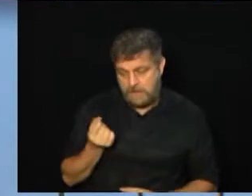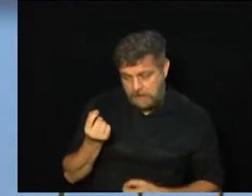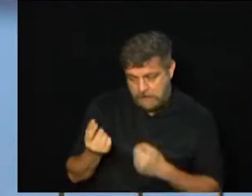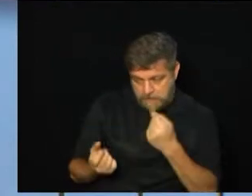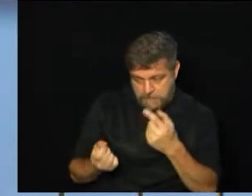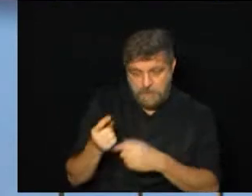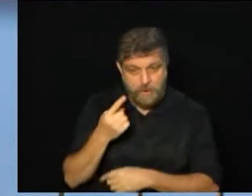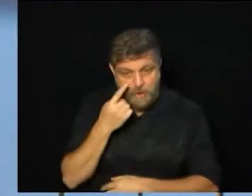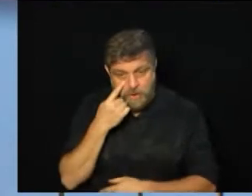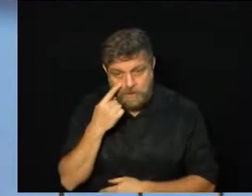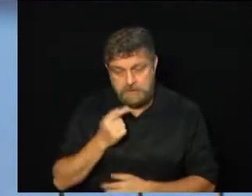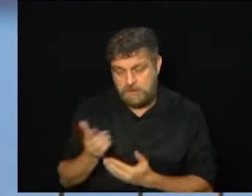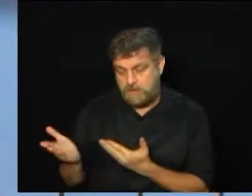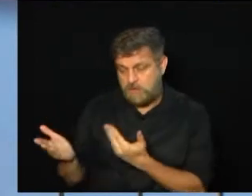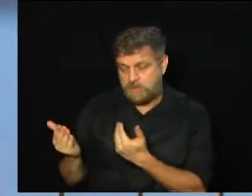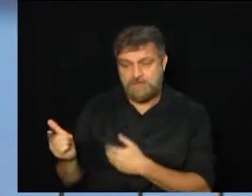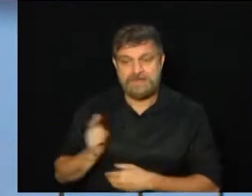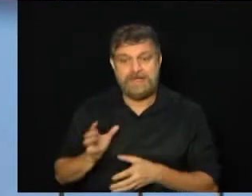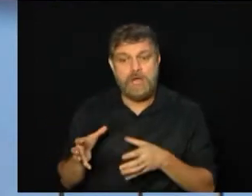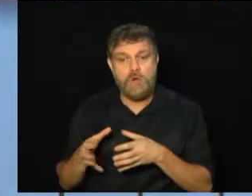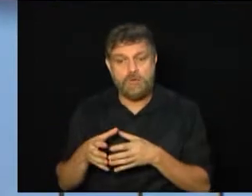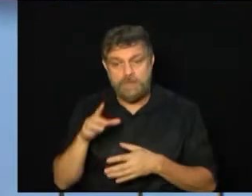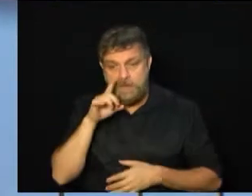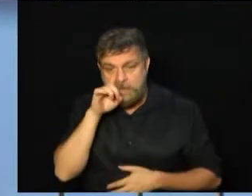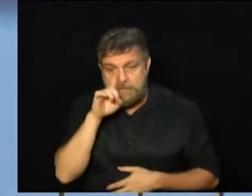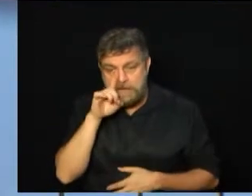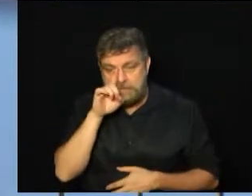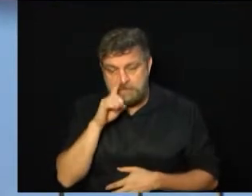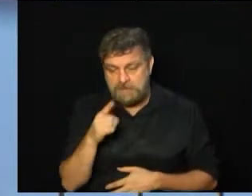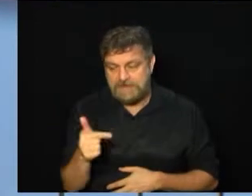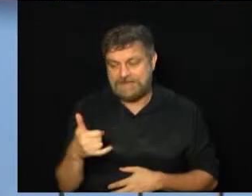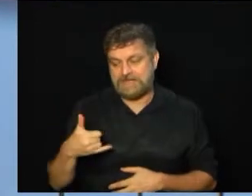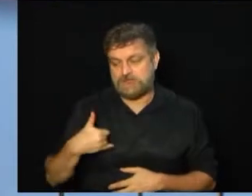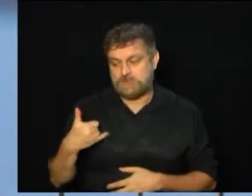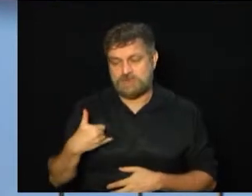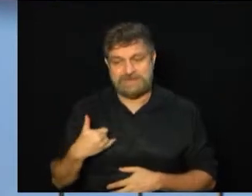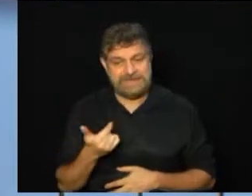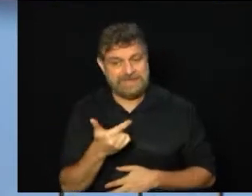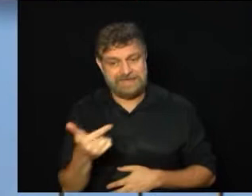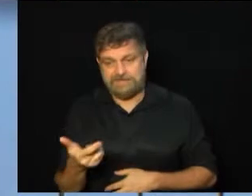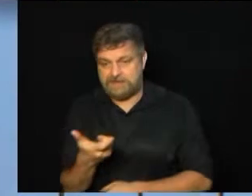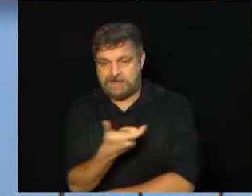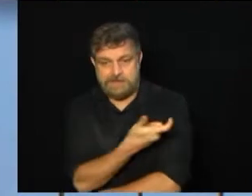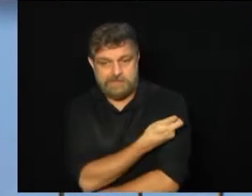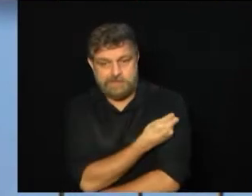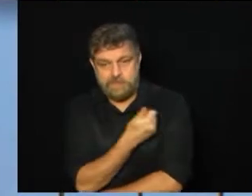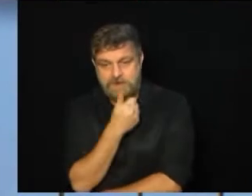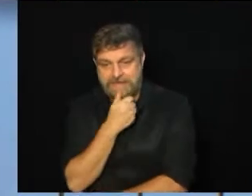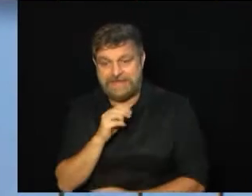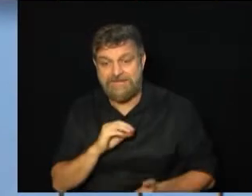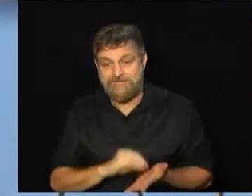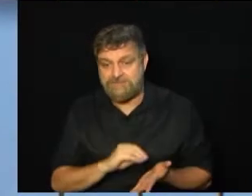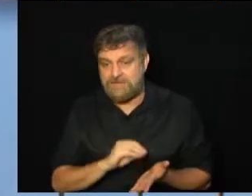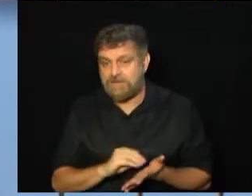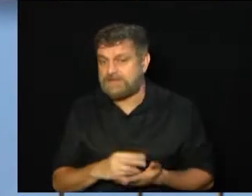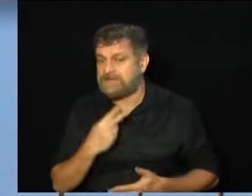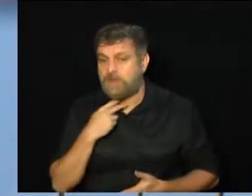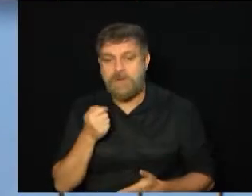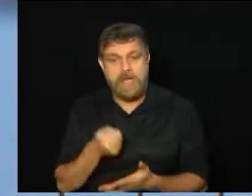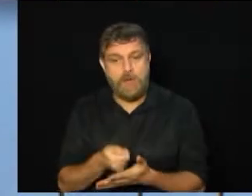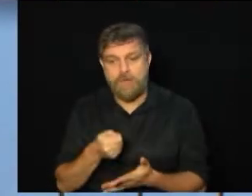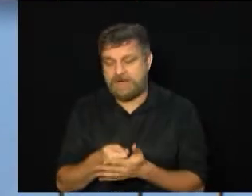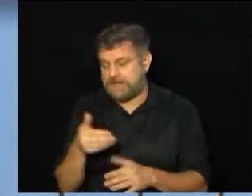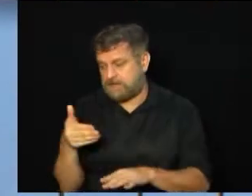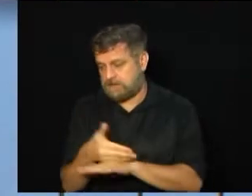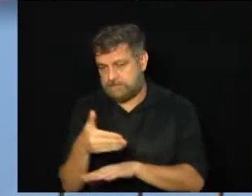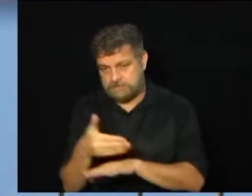Olha, jovens pertencentes ao grupo de risco com mais de 12 anos que não tenham completado o esquema vacinal não são obrigados a